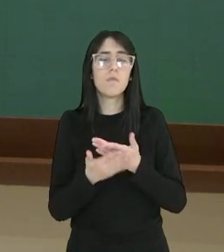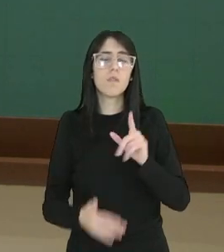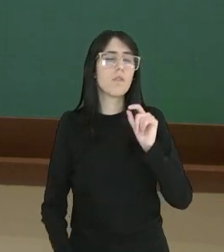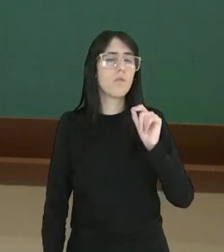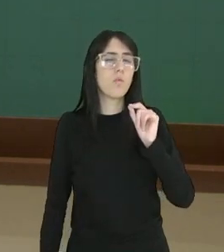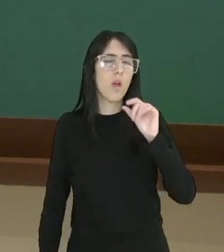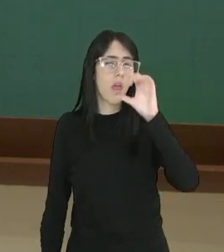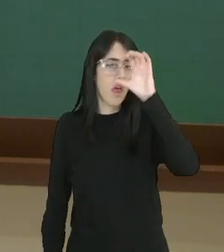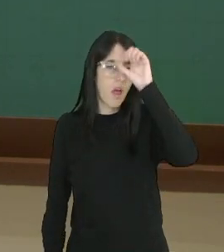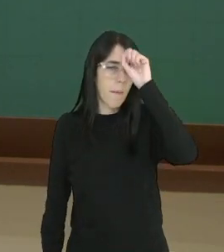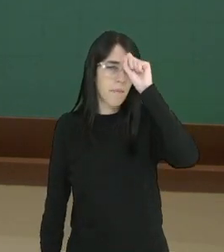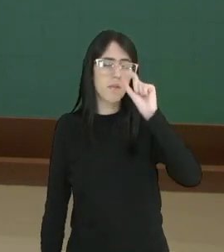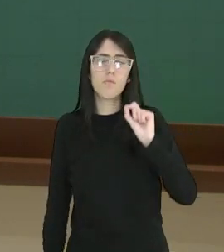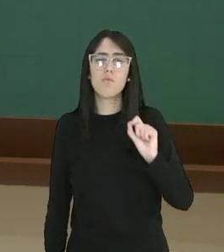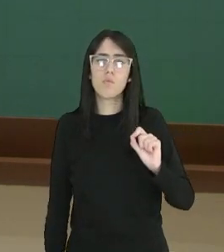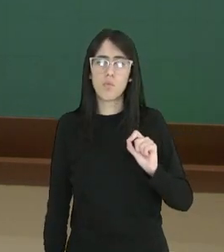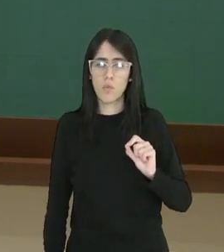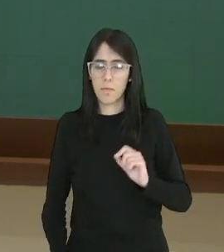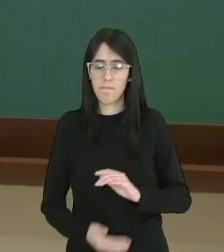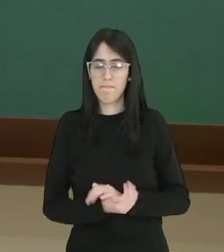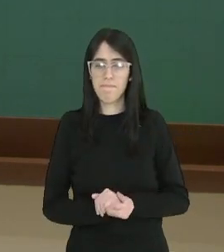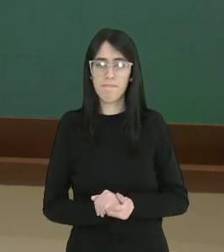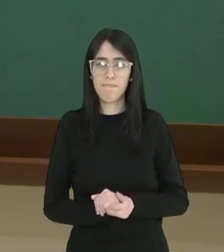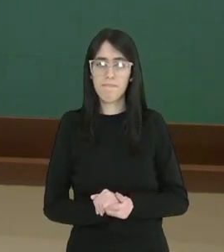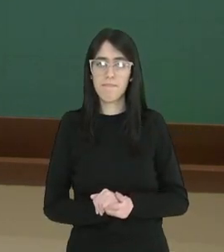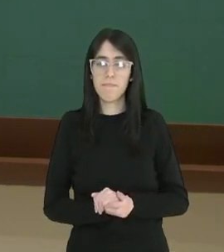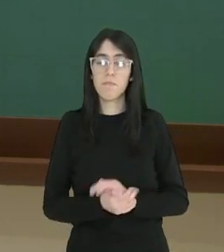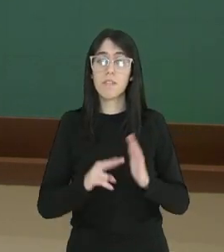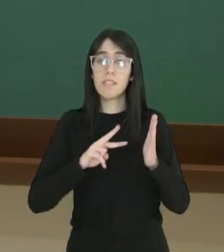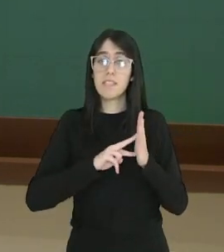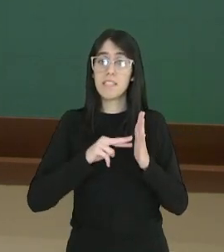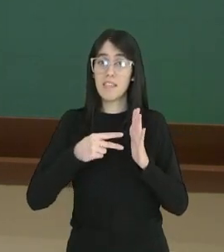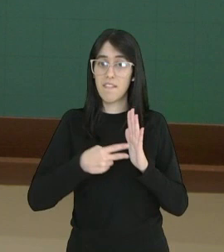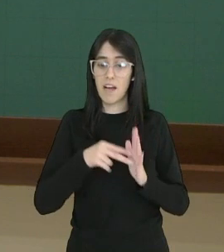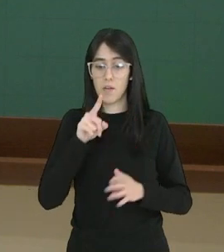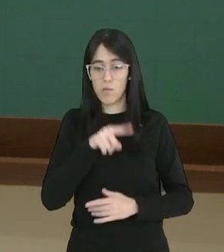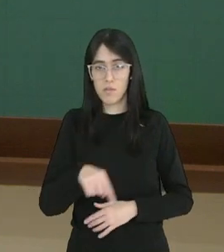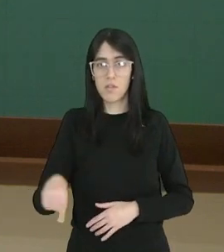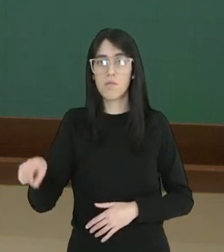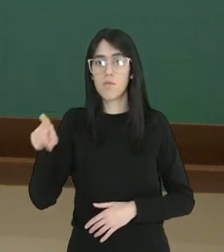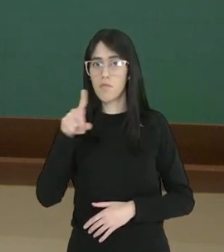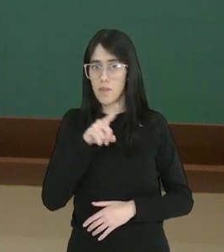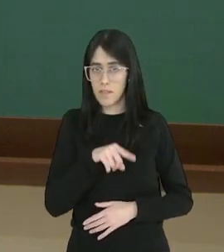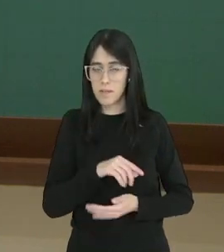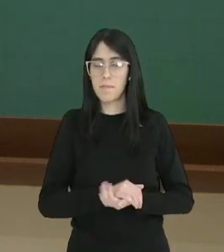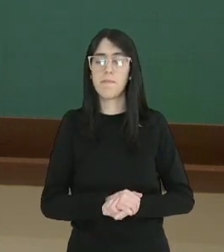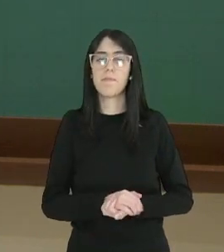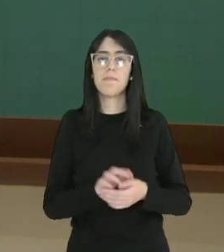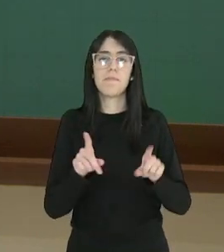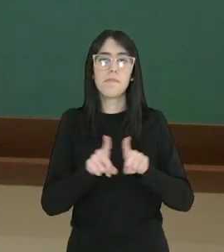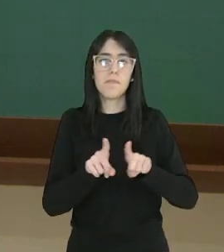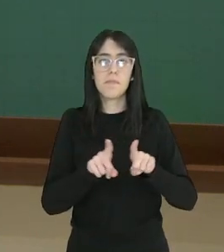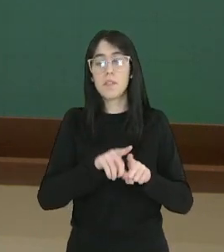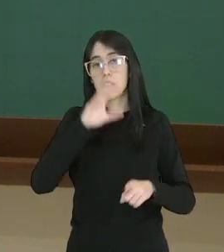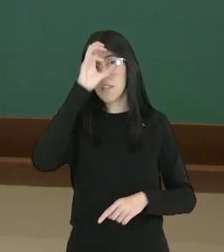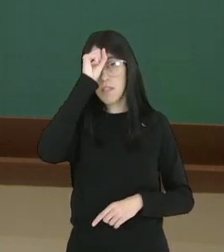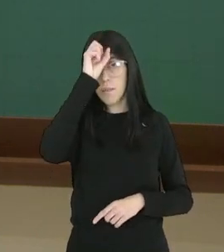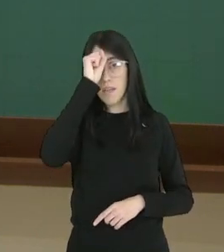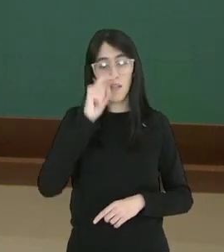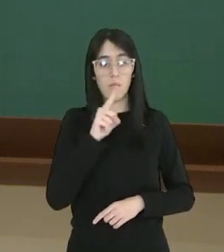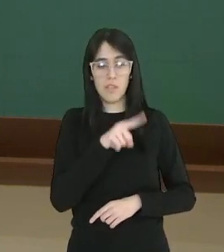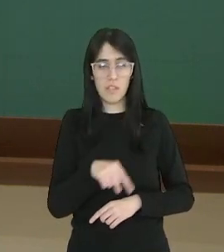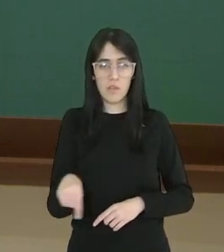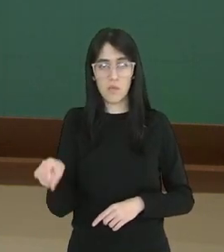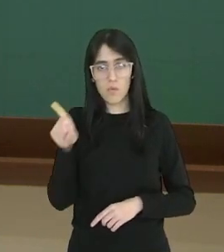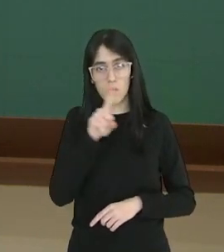aula, nós aprendemos qual é o conceito de circunferência, aprendemos que a